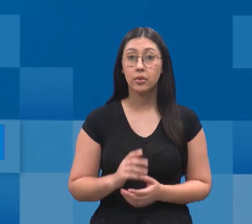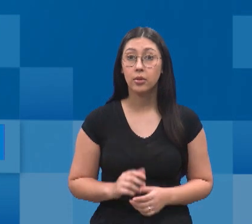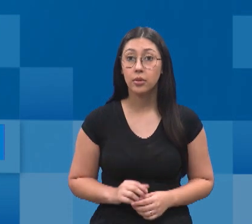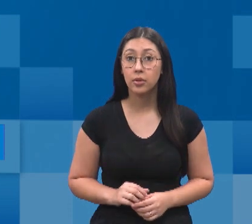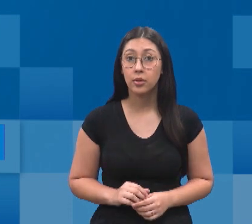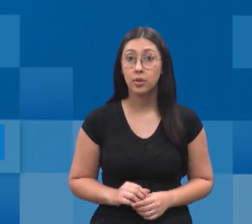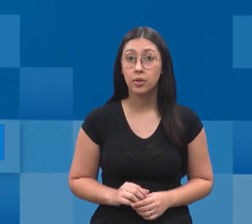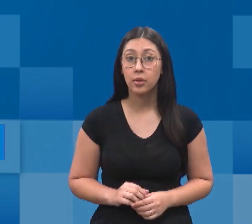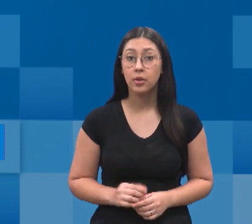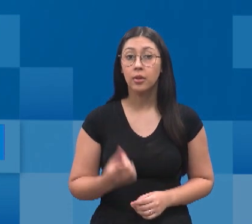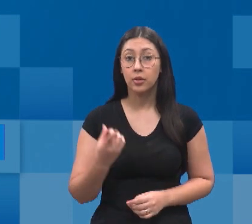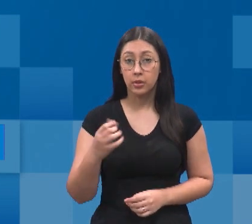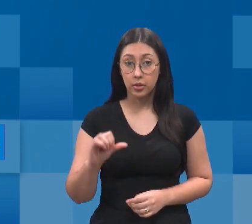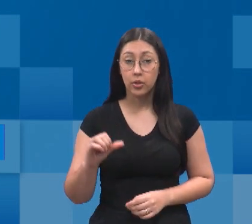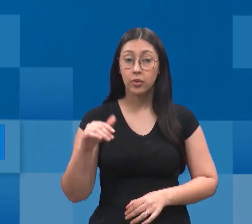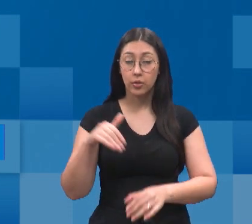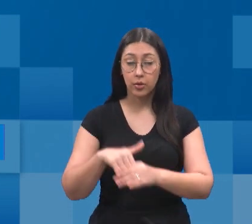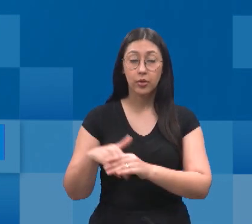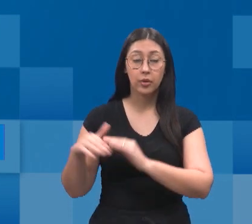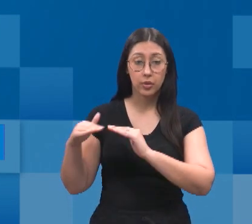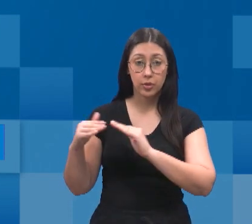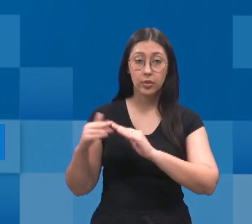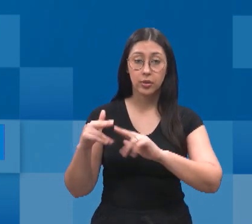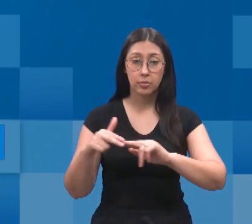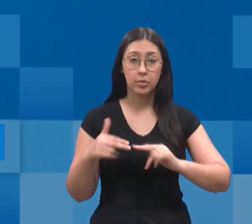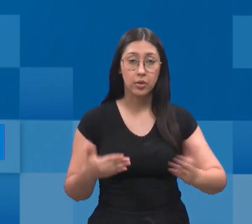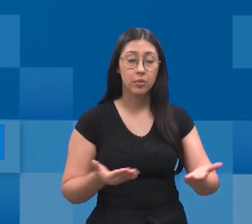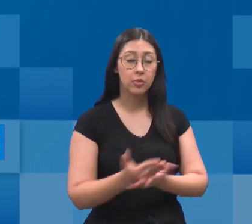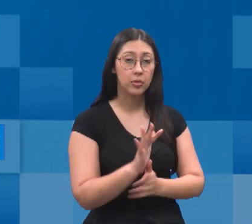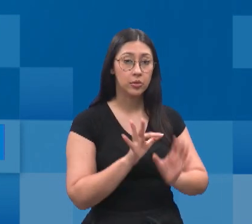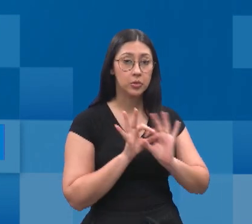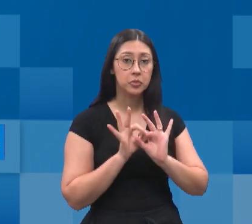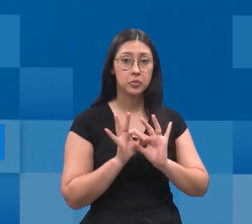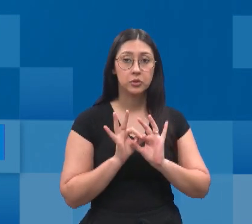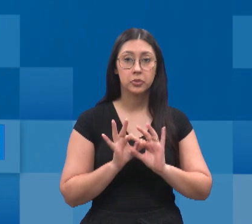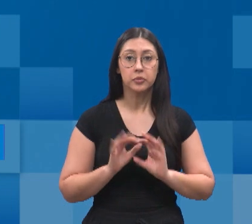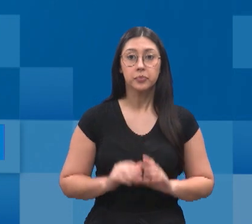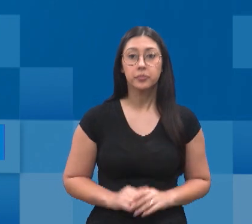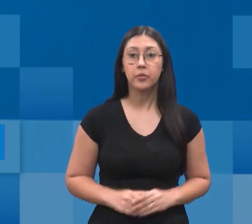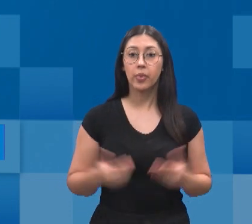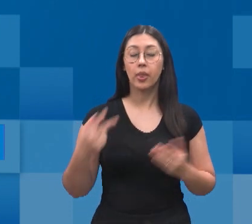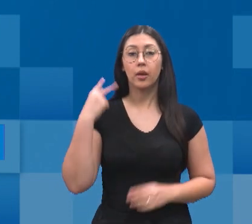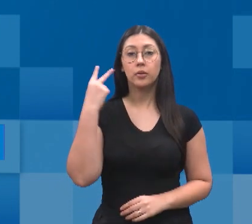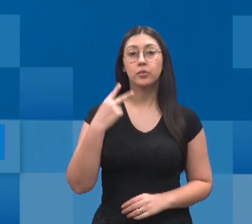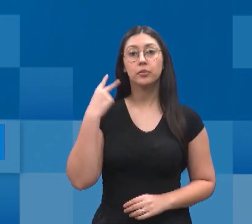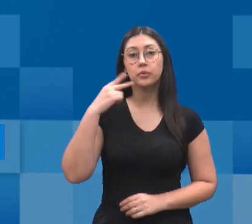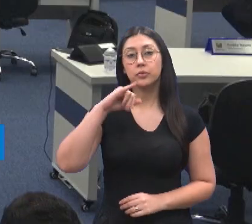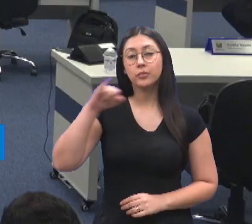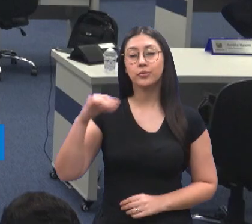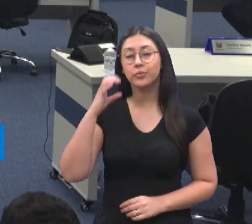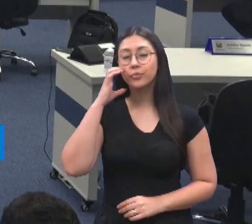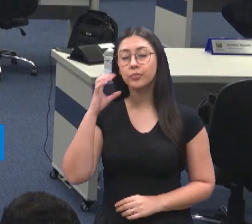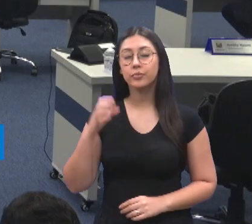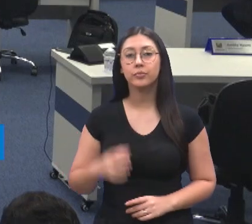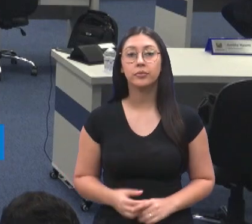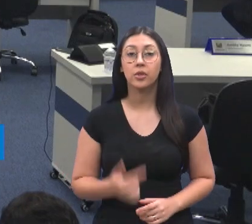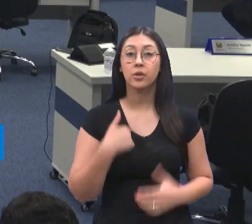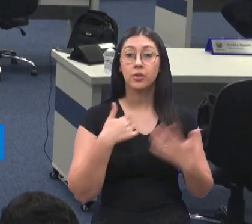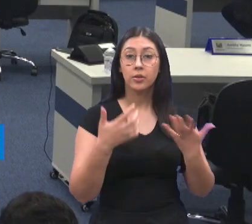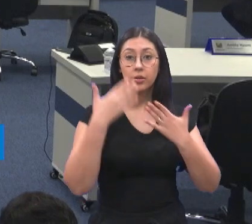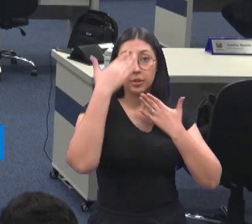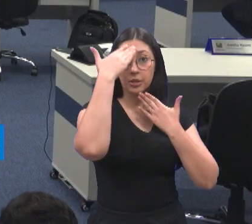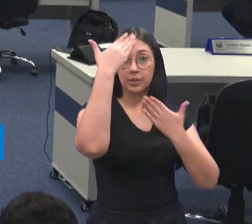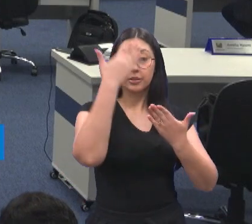Com 19 votos favoráveis, está aprovado por unanimidade. Com a palavra, a vereadora Juliana Fraga. Quero agradecer